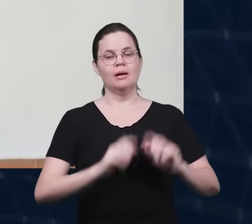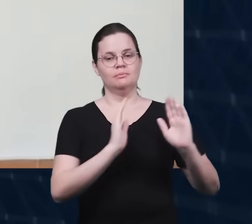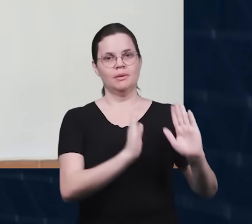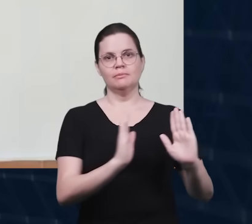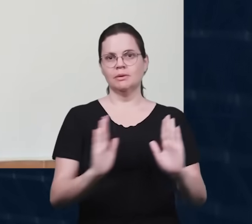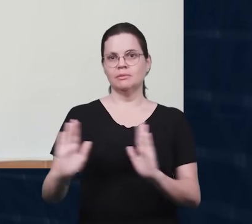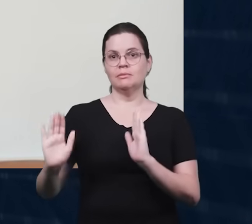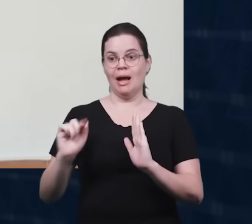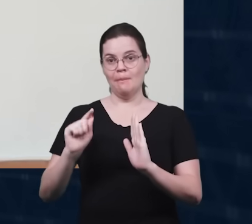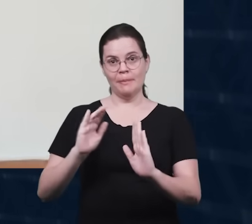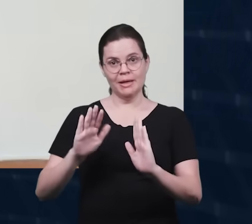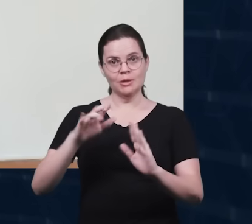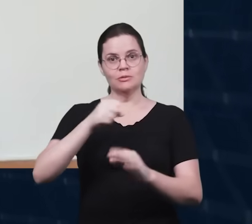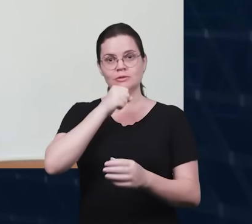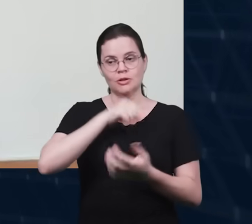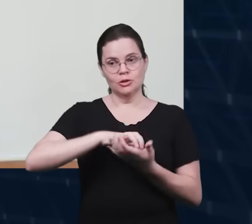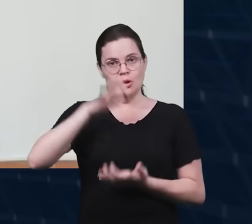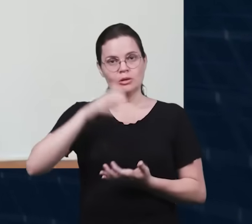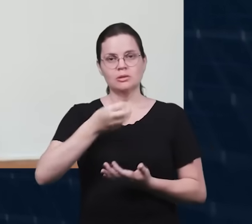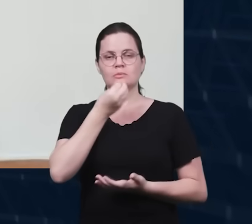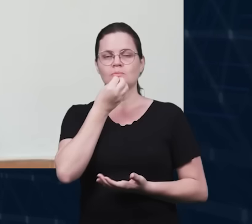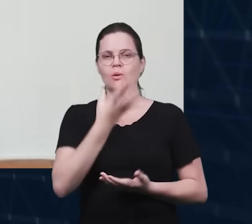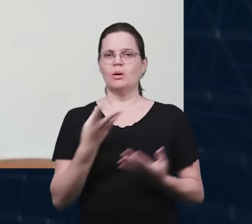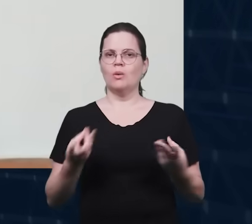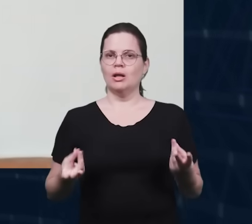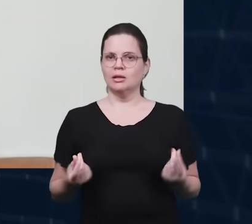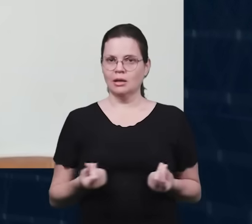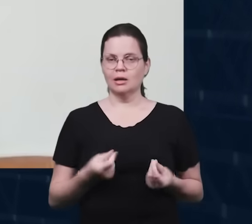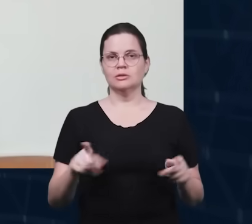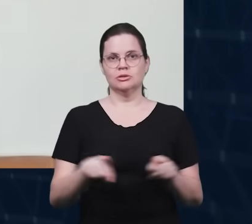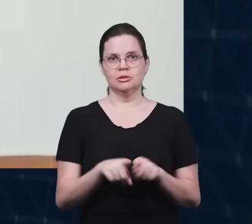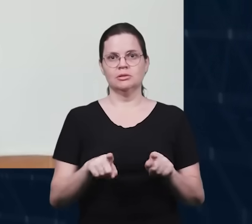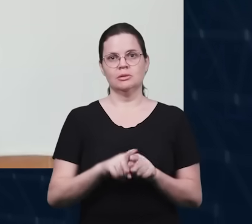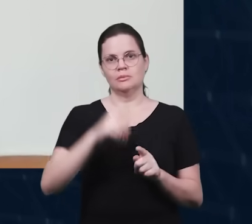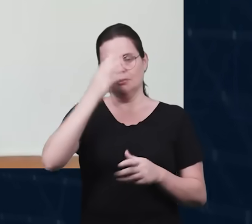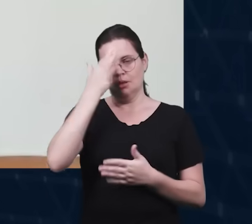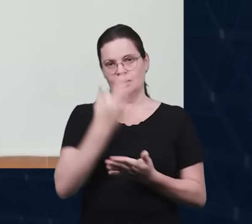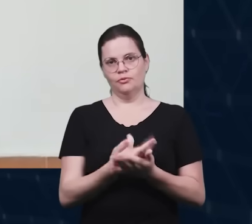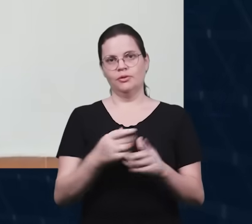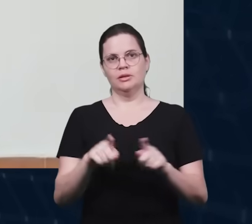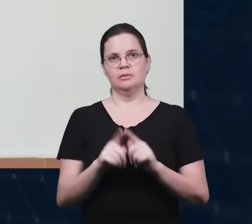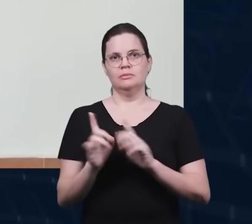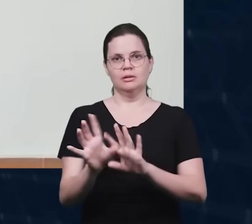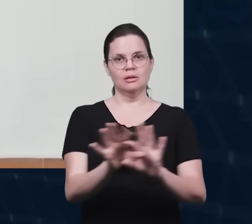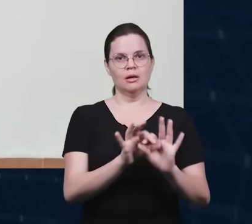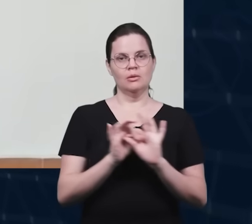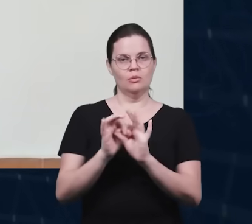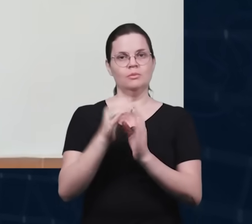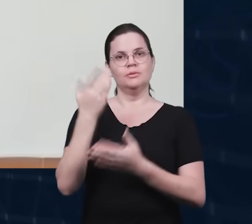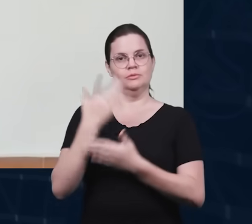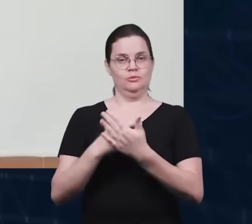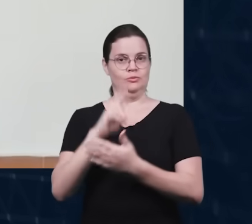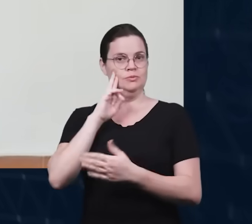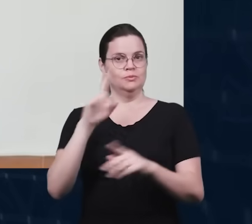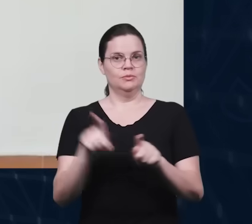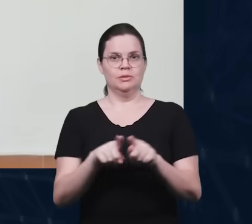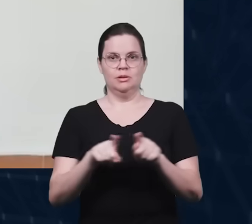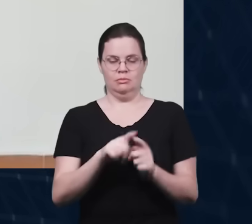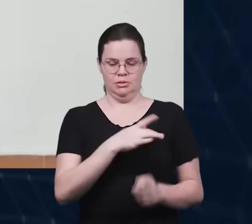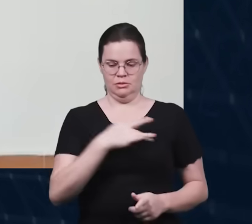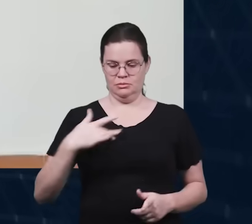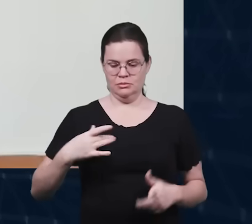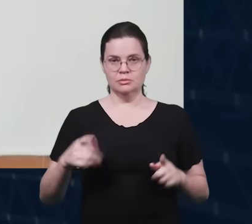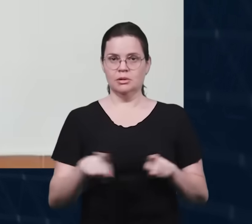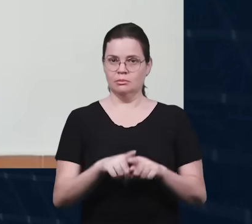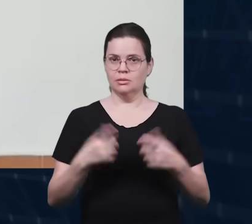essa etapa da vida com qualidade, qualidade na fé, na comunhão com o Senhor e qualidade